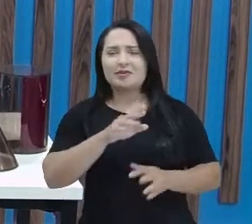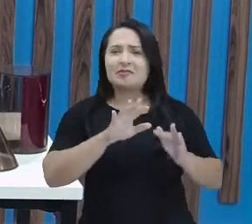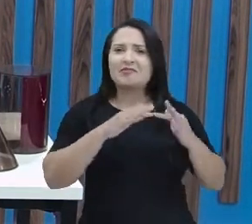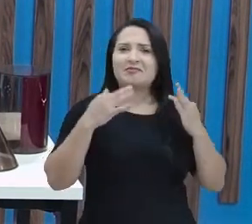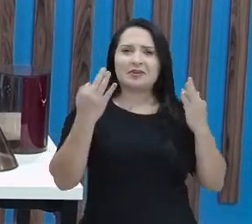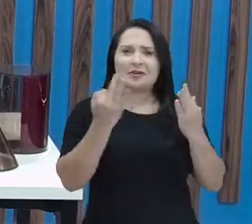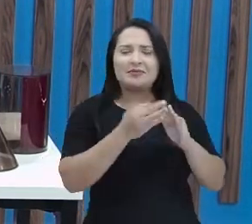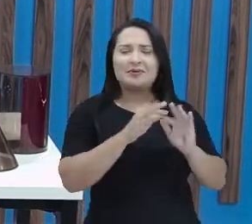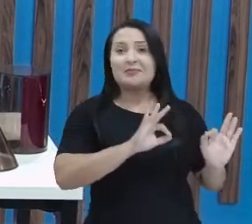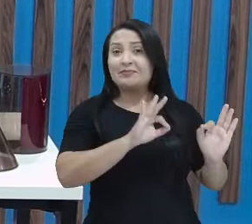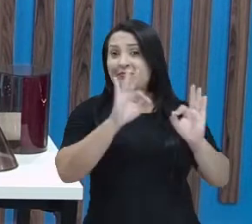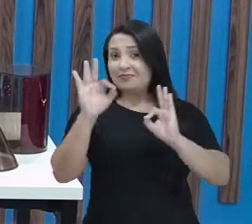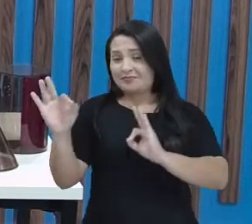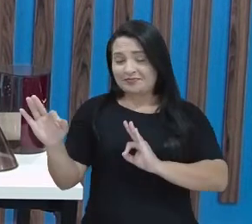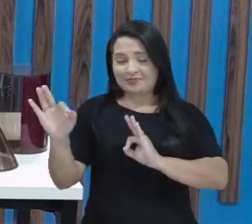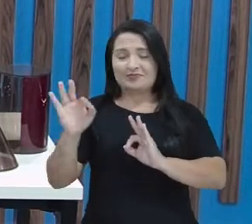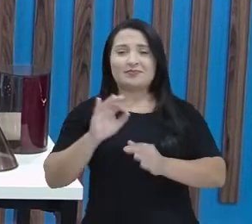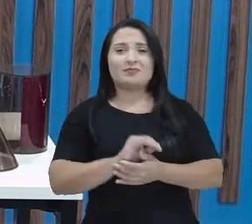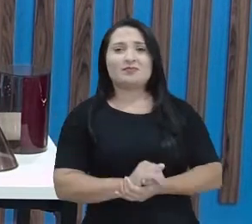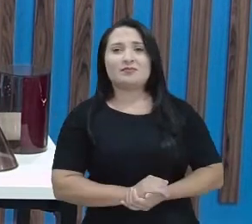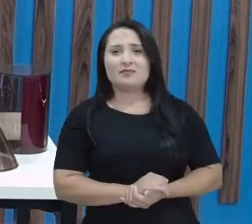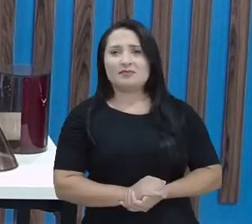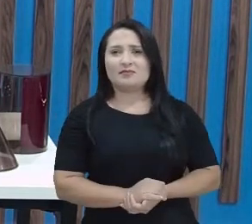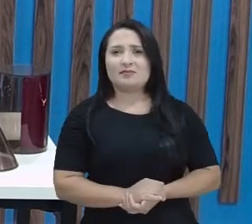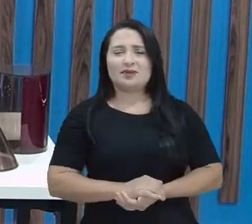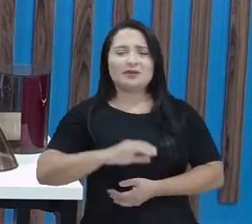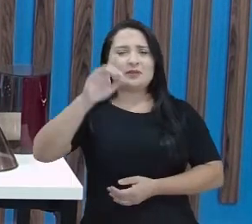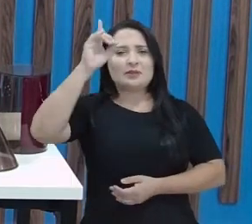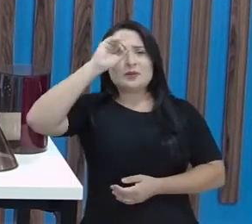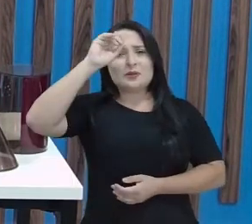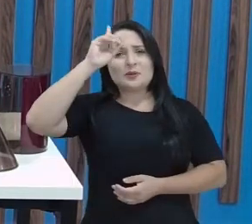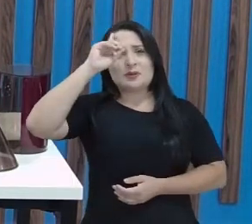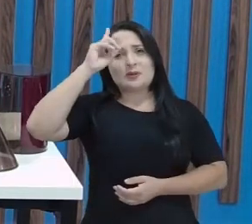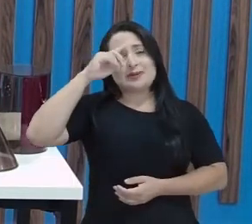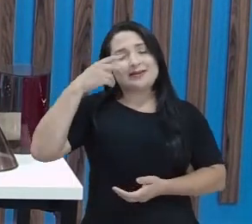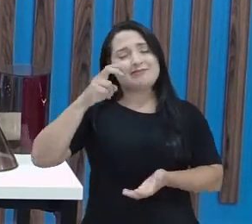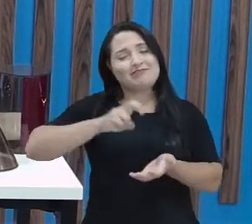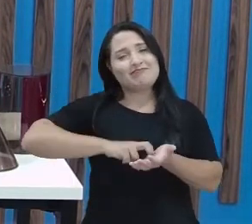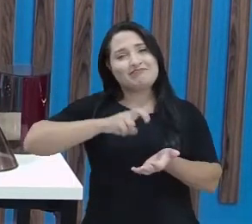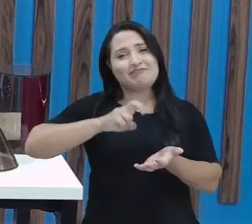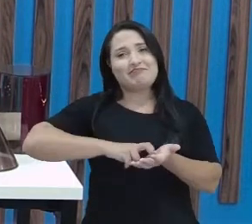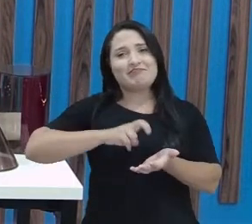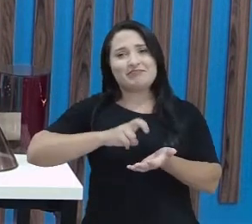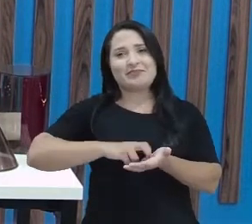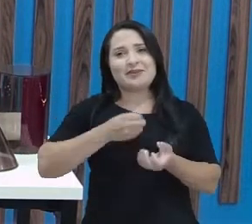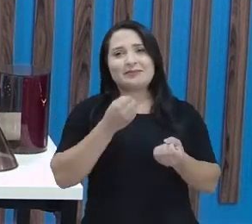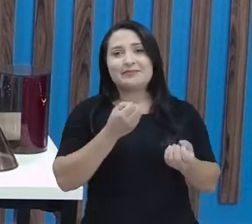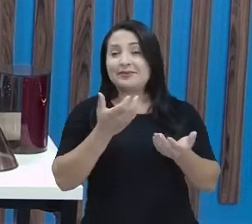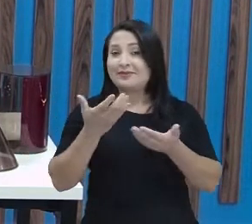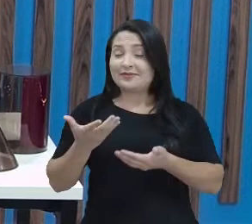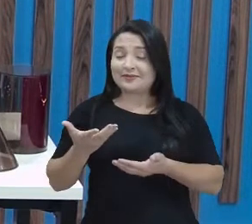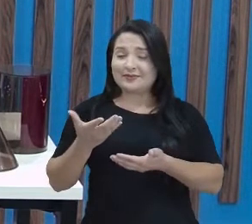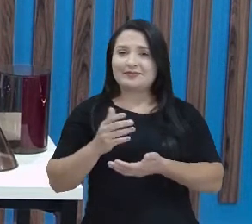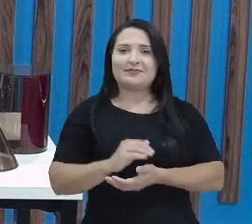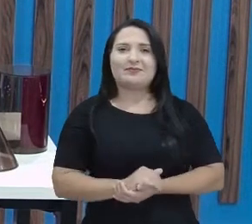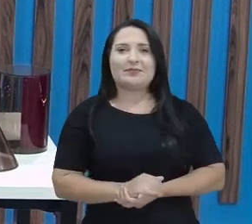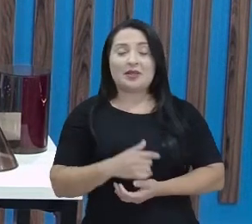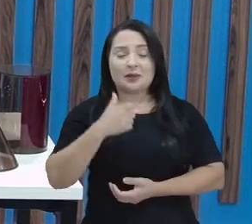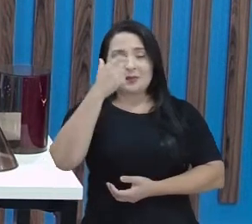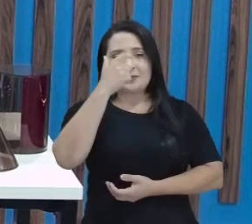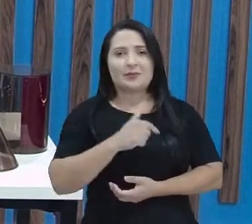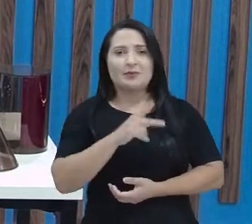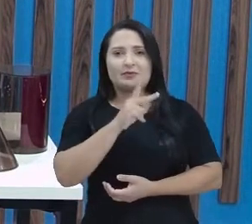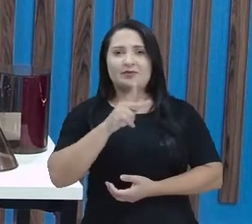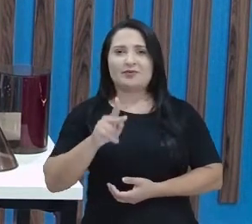familiares que nos assistem e nos acompanham todos os dias aqui pela manhã, sejam todos bem-vindos. Eu sou a